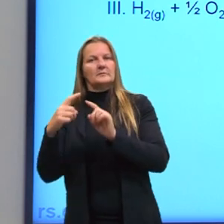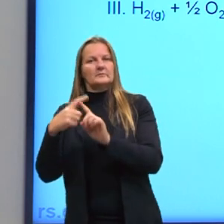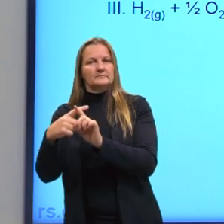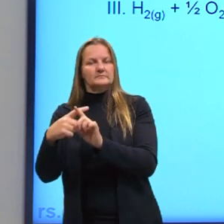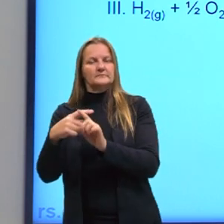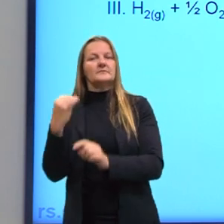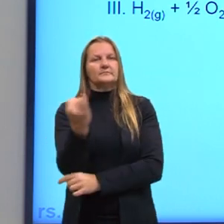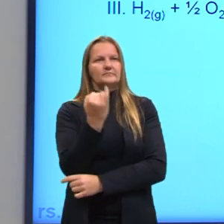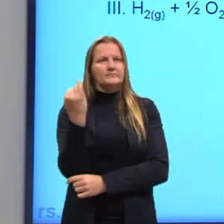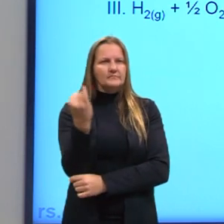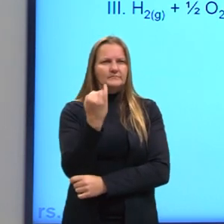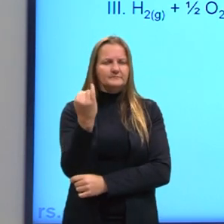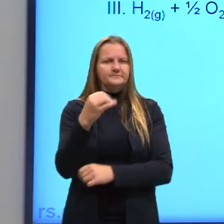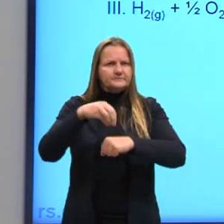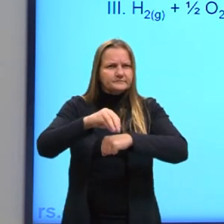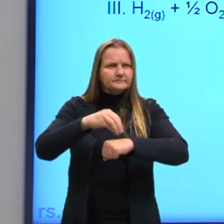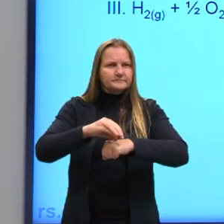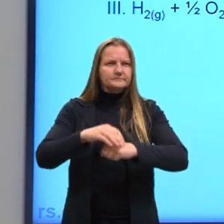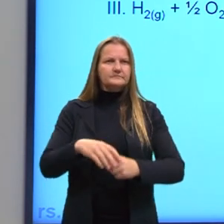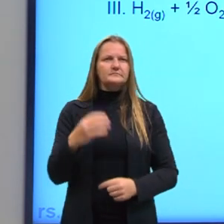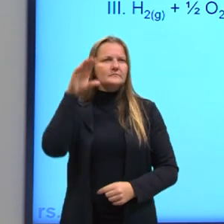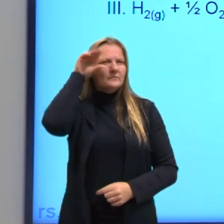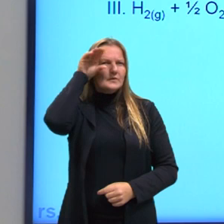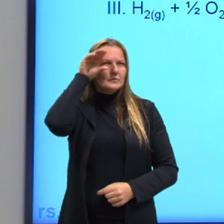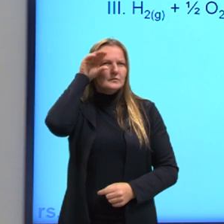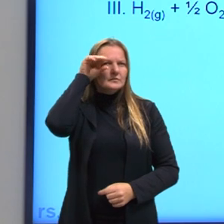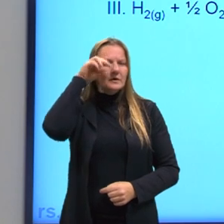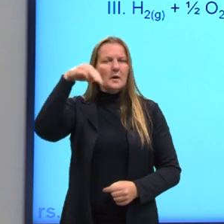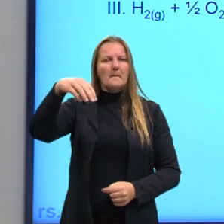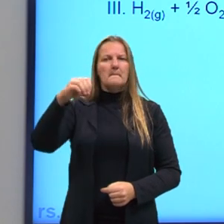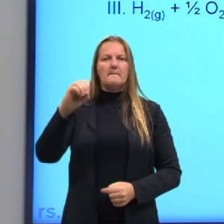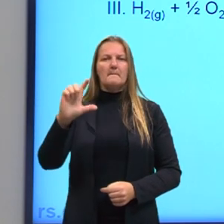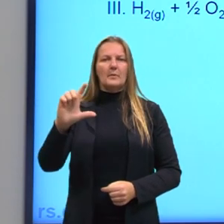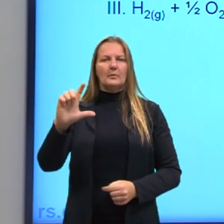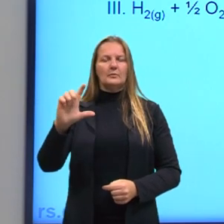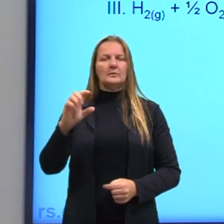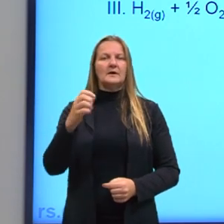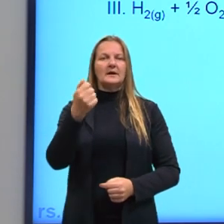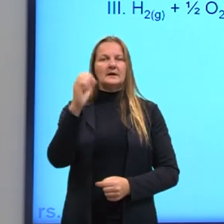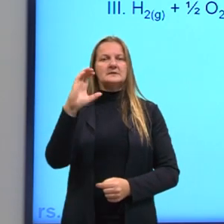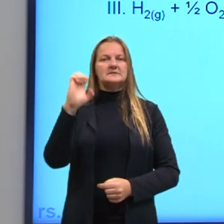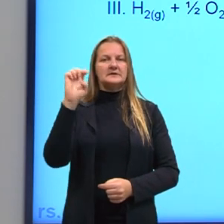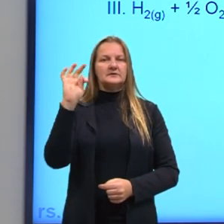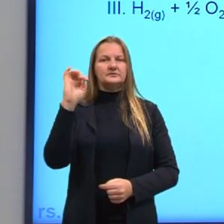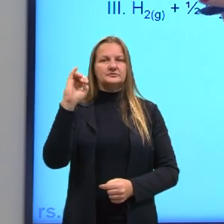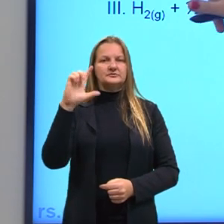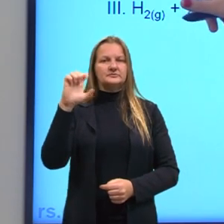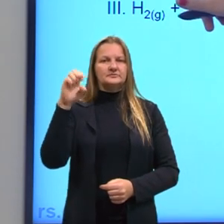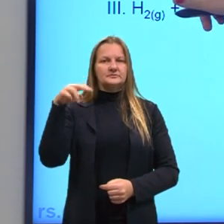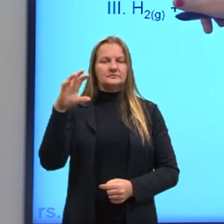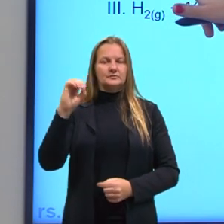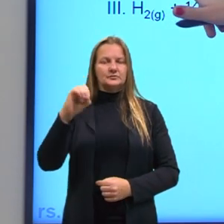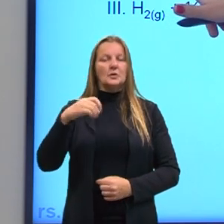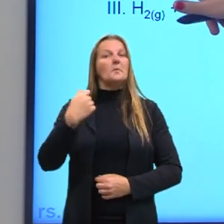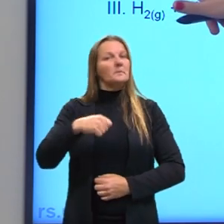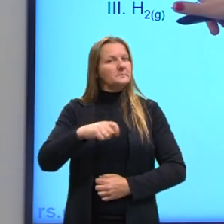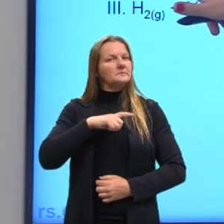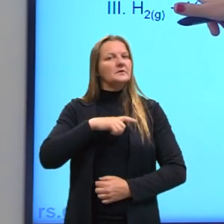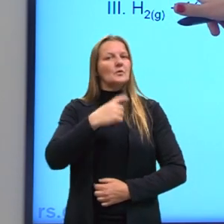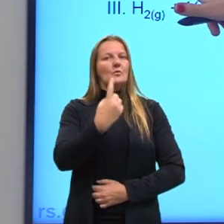importante eu também posso observar que eu tenho um mau aqui uma molécula de acetileno certo então eu também